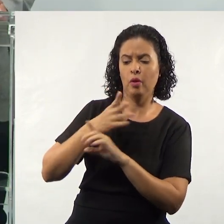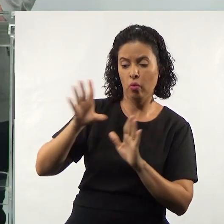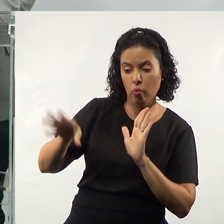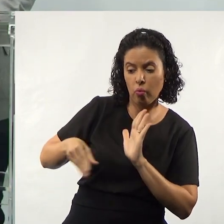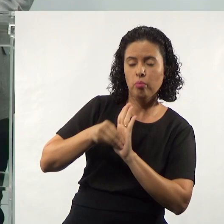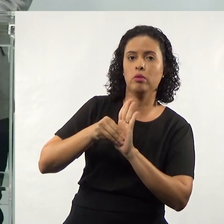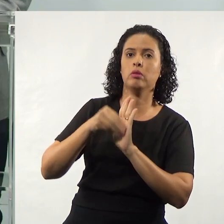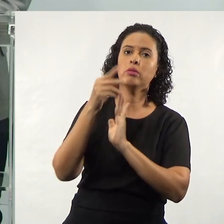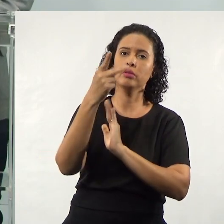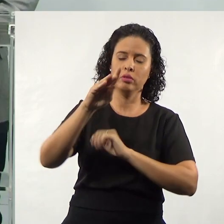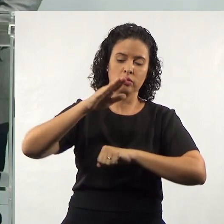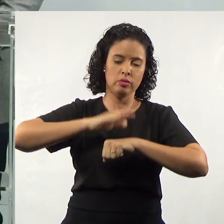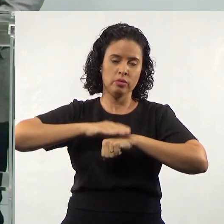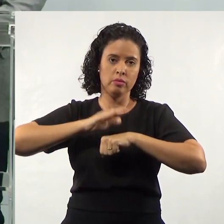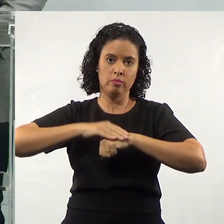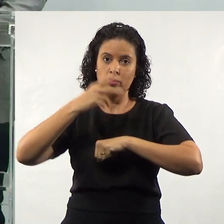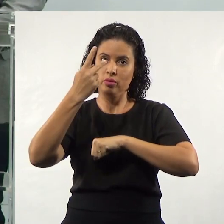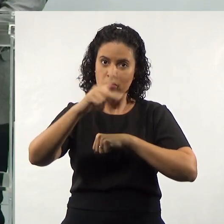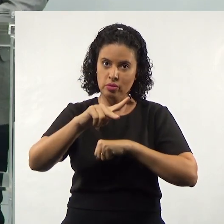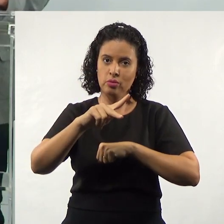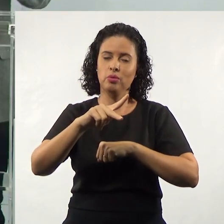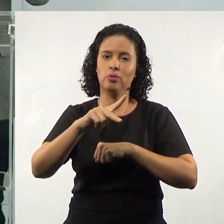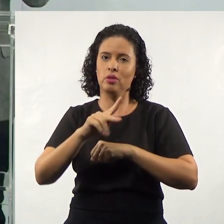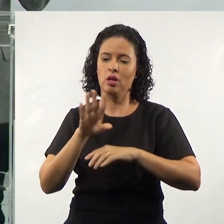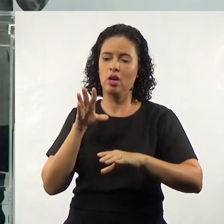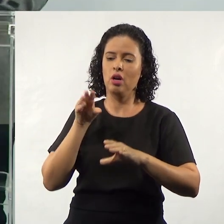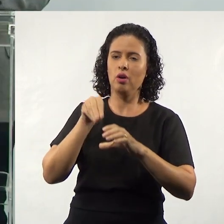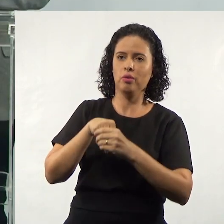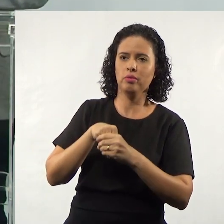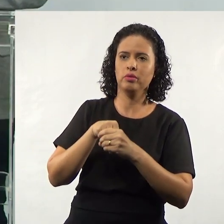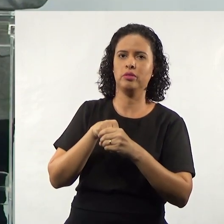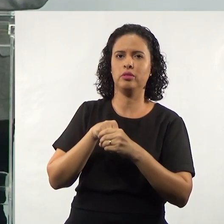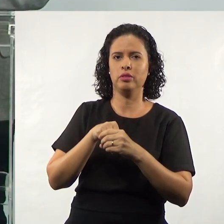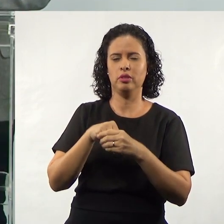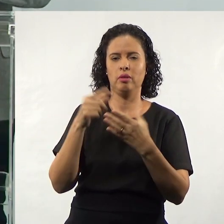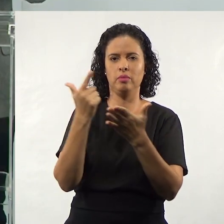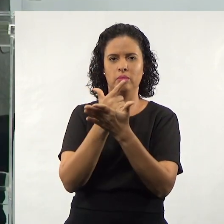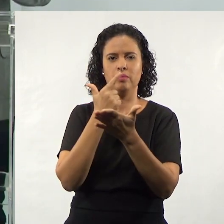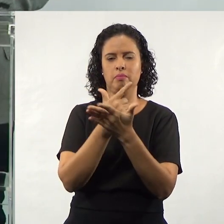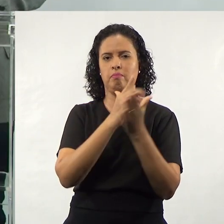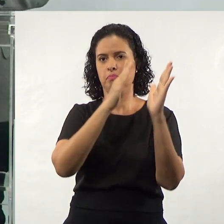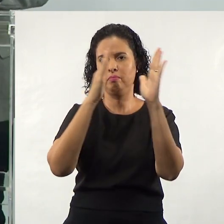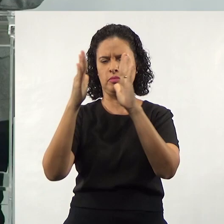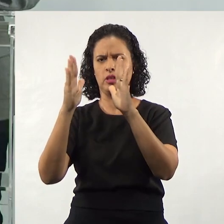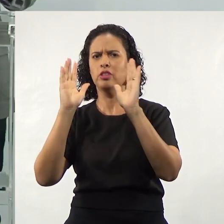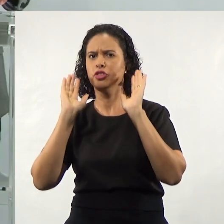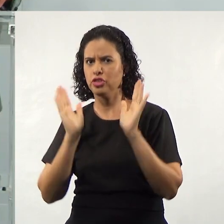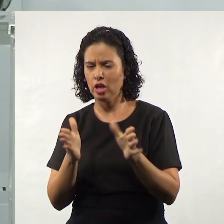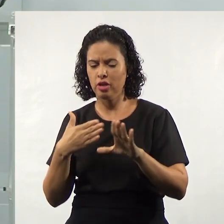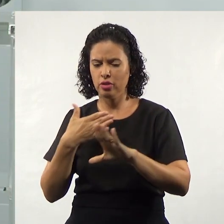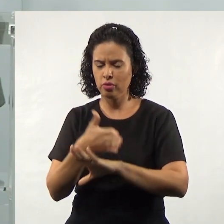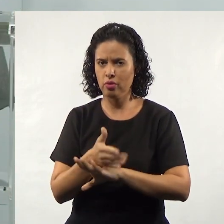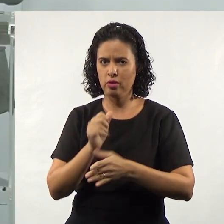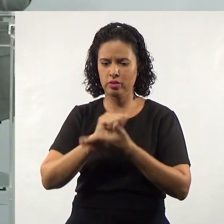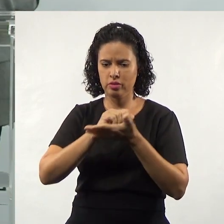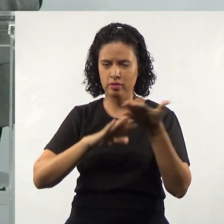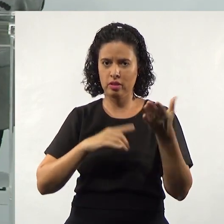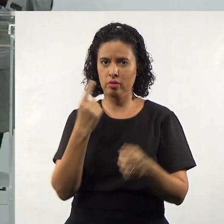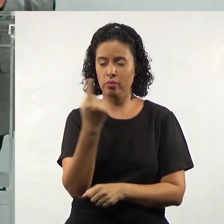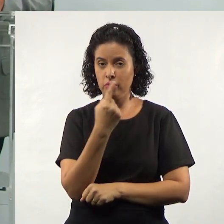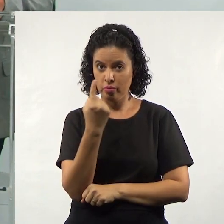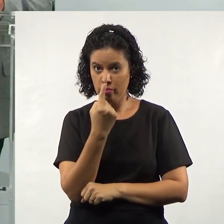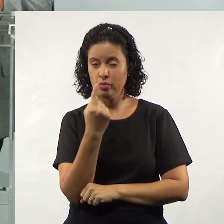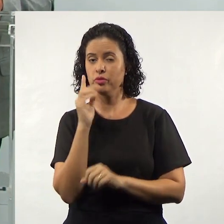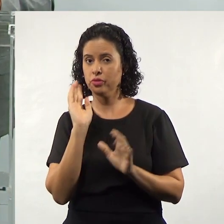seus estudos lá na nossa biblioteca virtual, lá no ambiente virtual. Já fez a atividade de percurso 1,